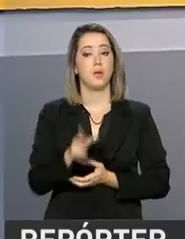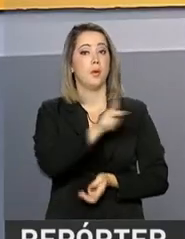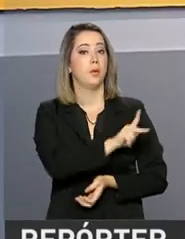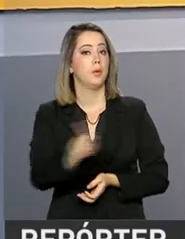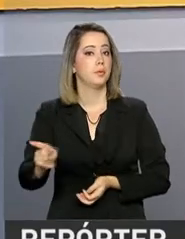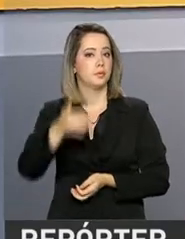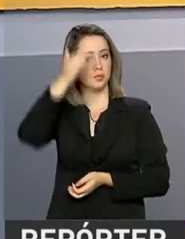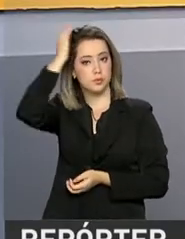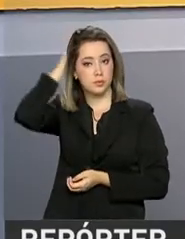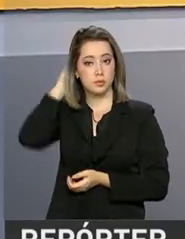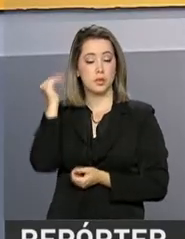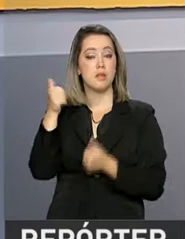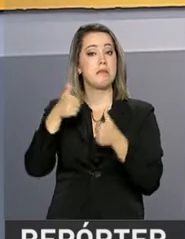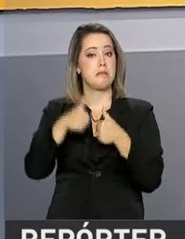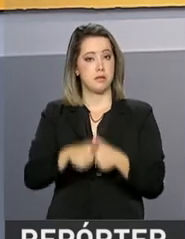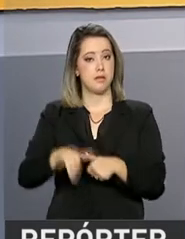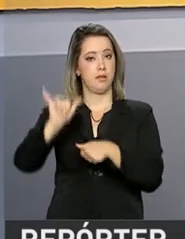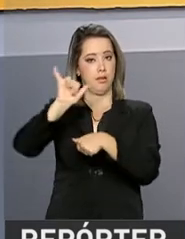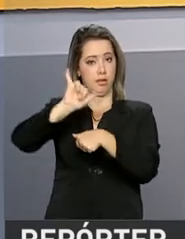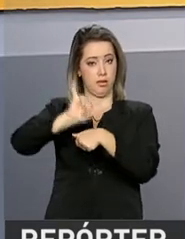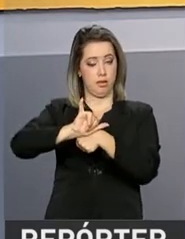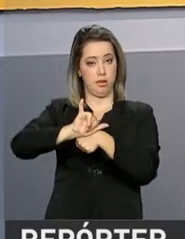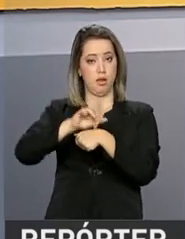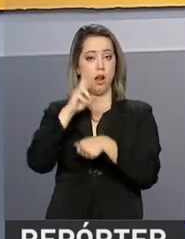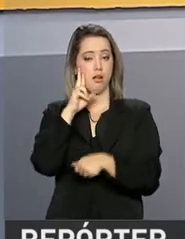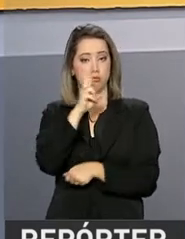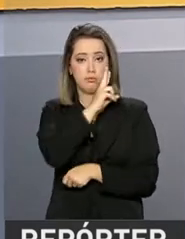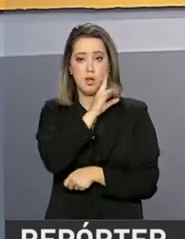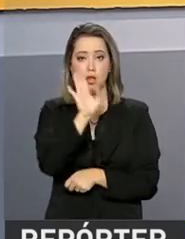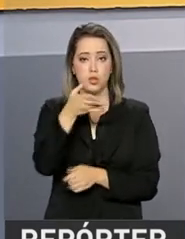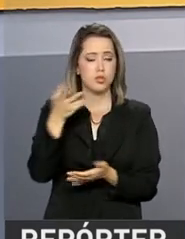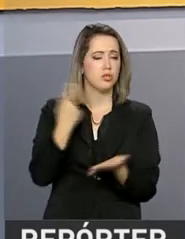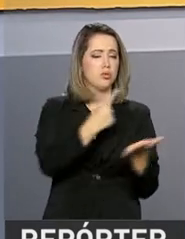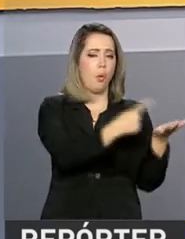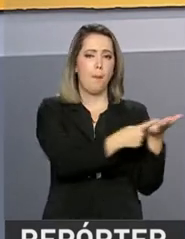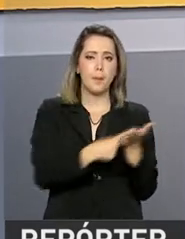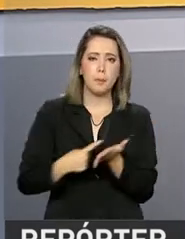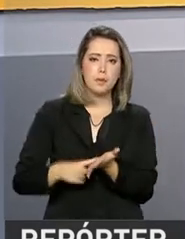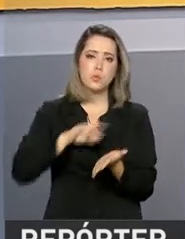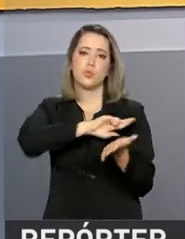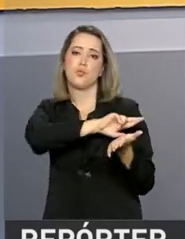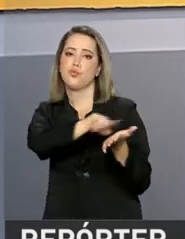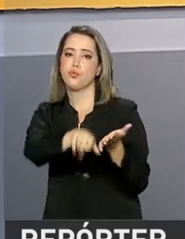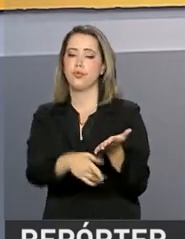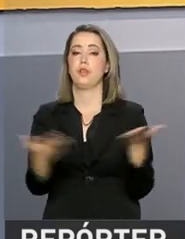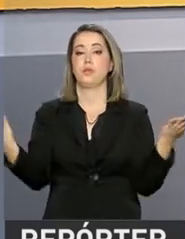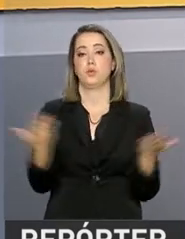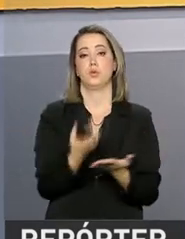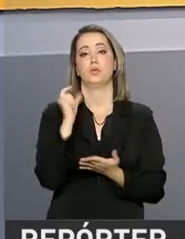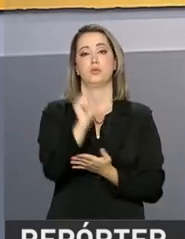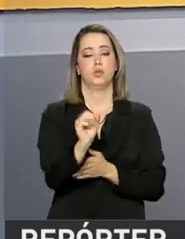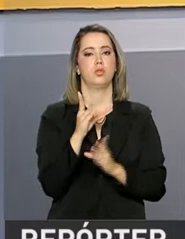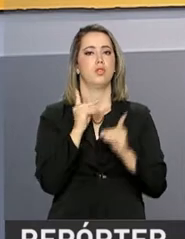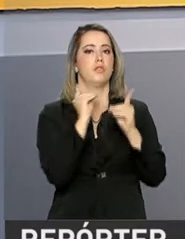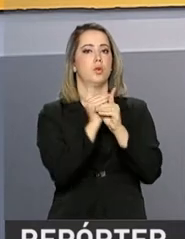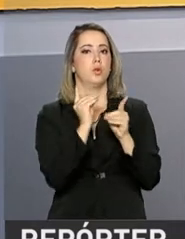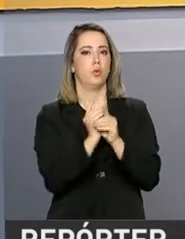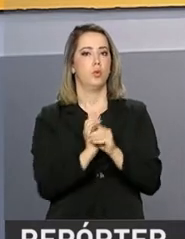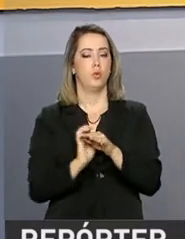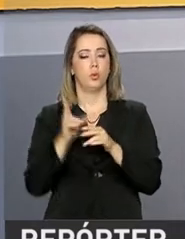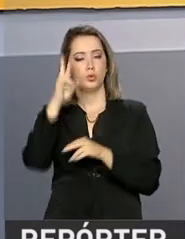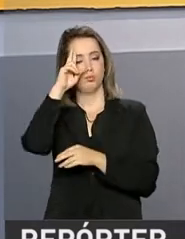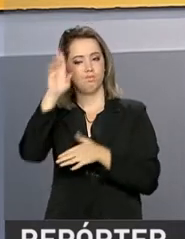presidente michel temer está em moscou e já teve uma série de compromissos hoje durante o encontro com investidores russos